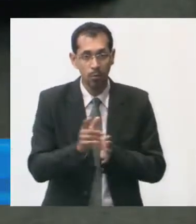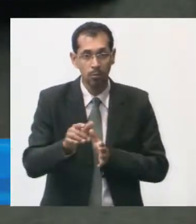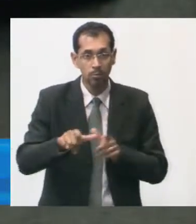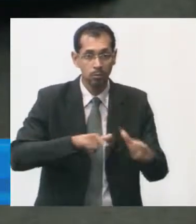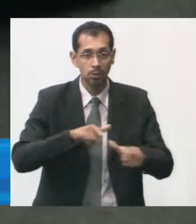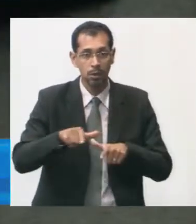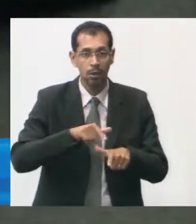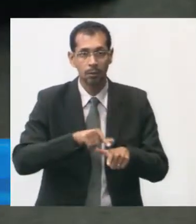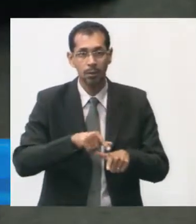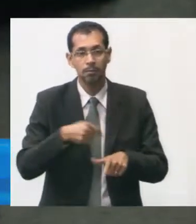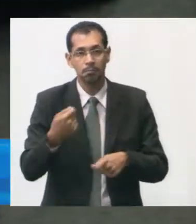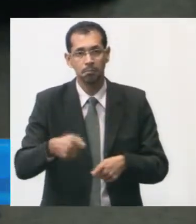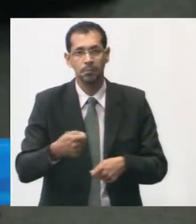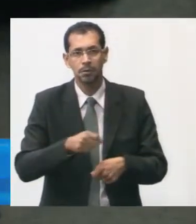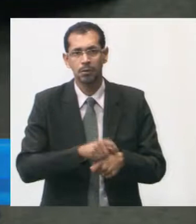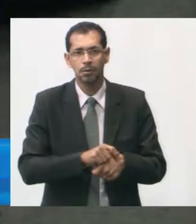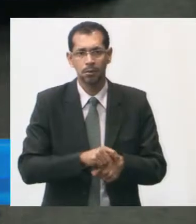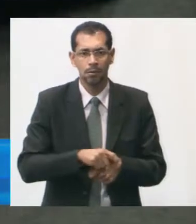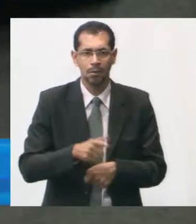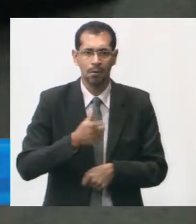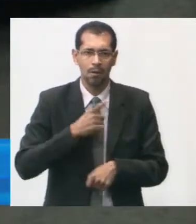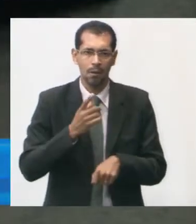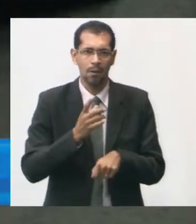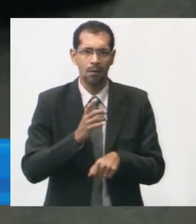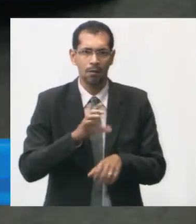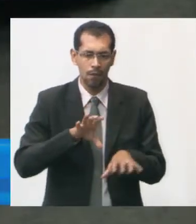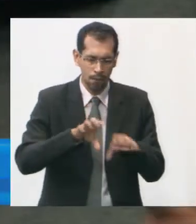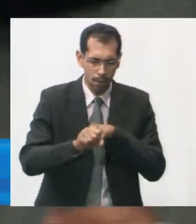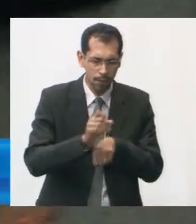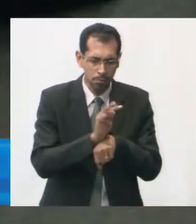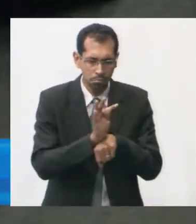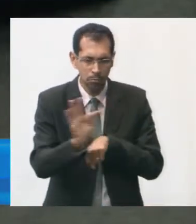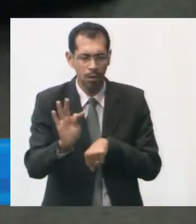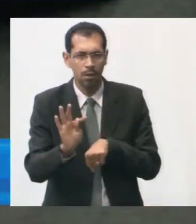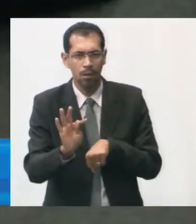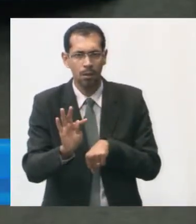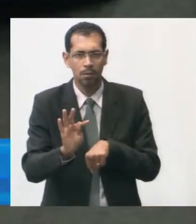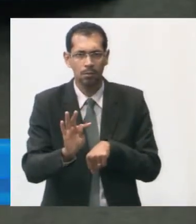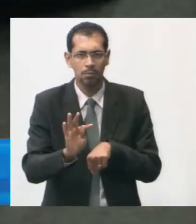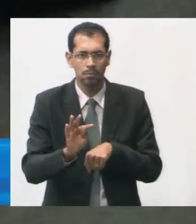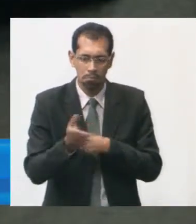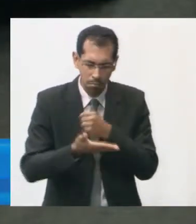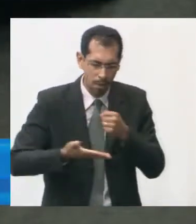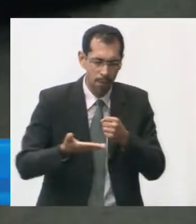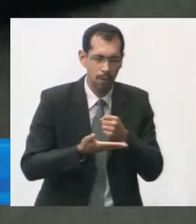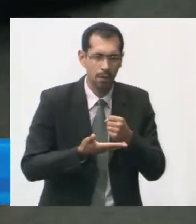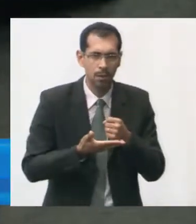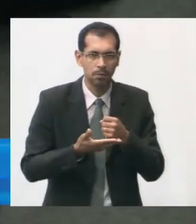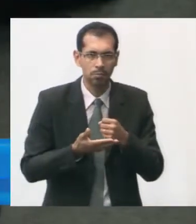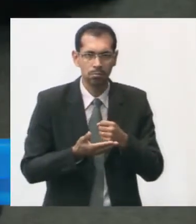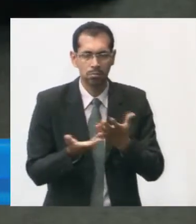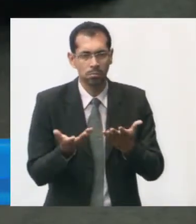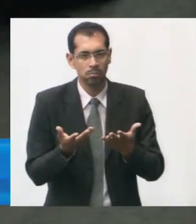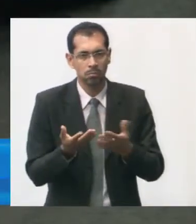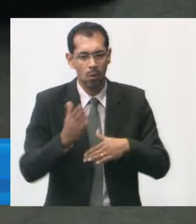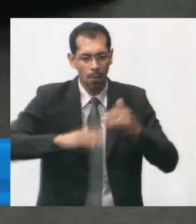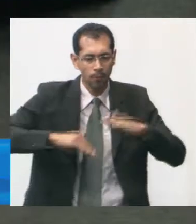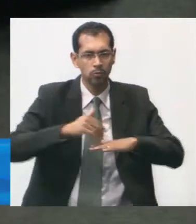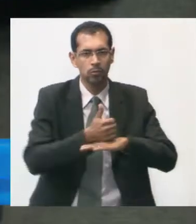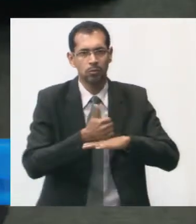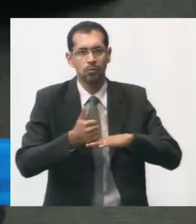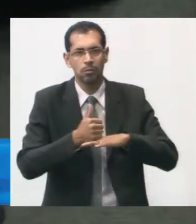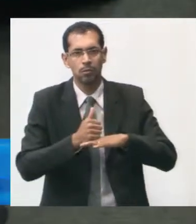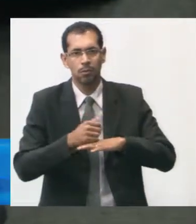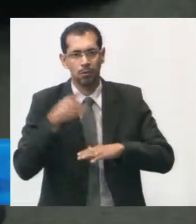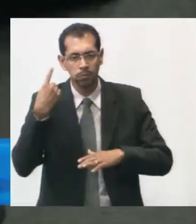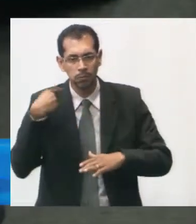mínima, vereador Marques da Mata. Um advogado, um assessor de imprensa, alguém da área de serviço